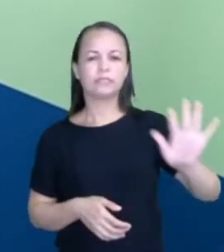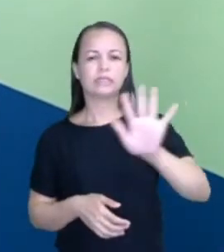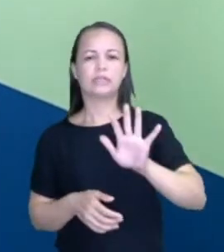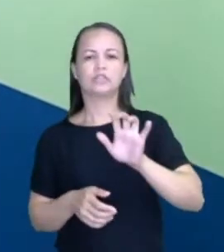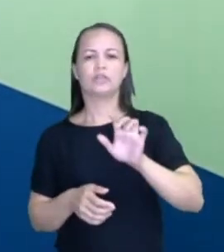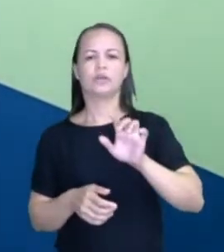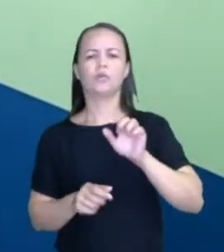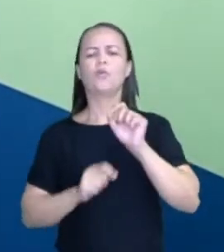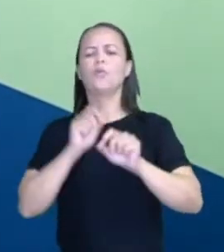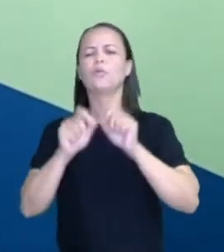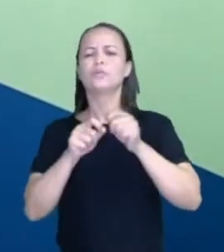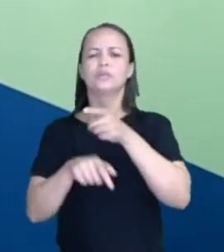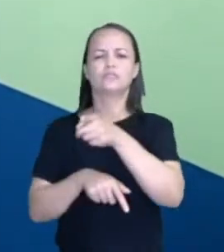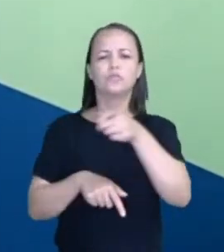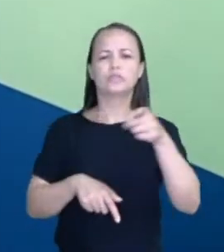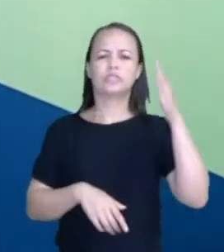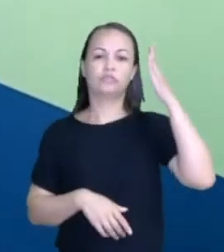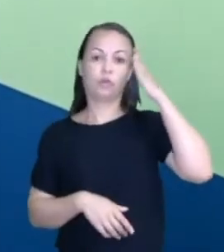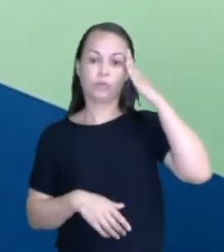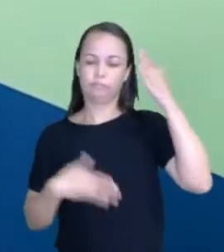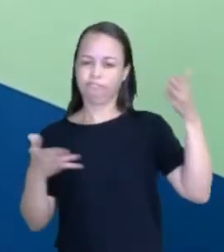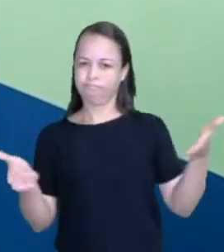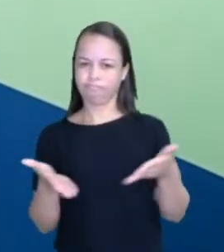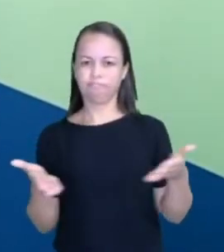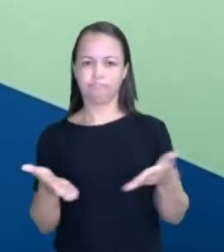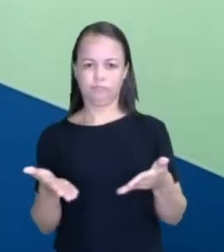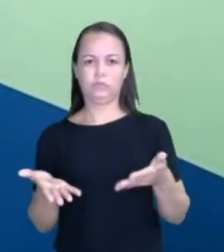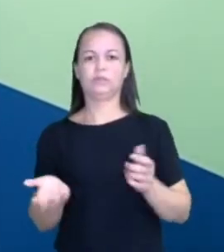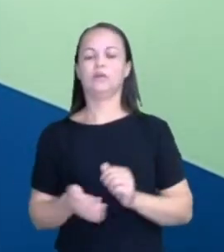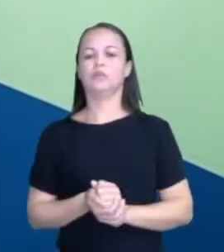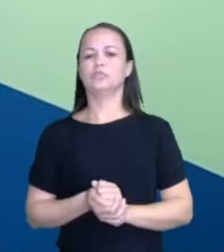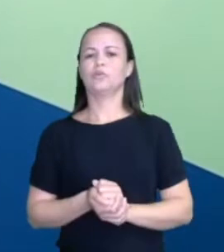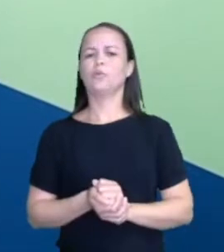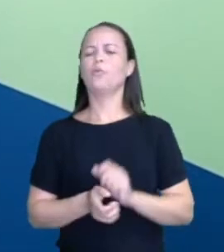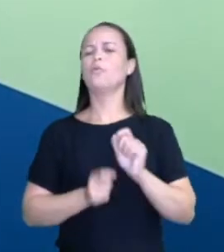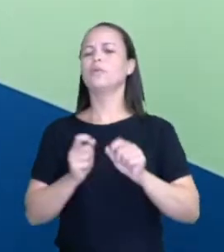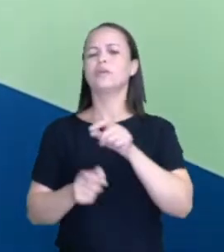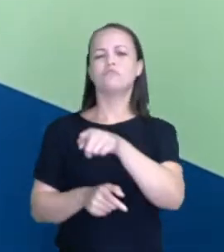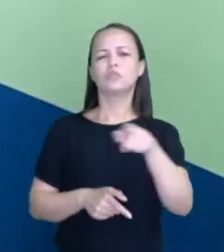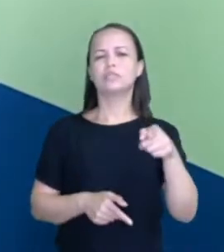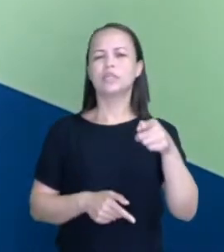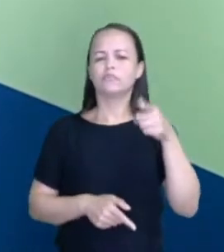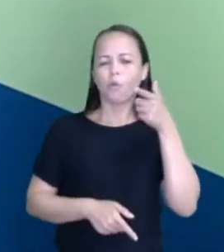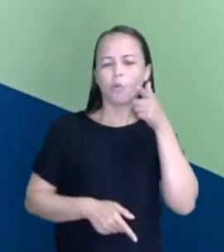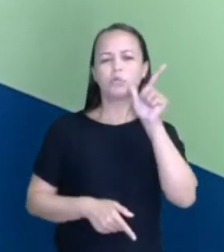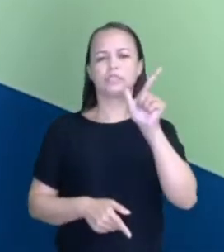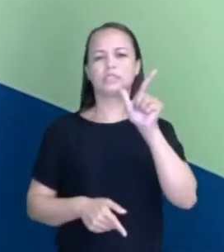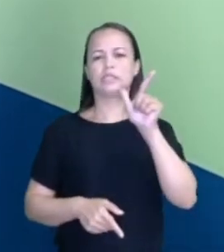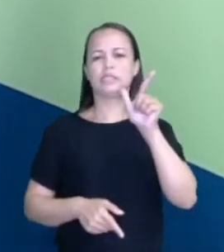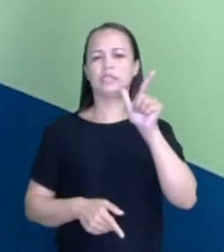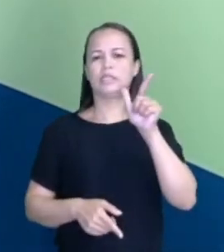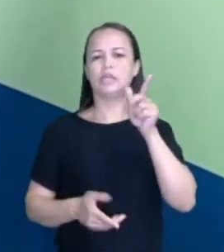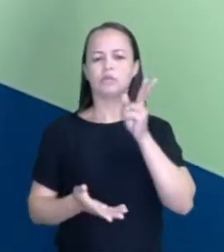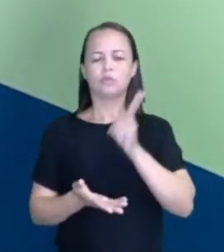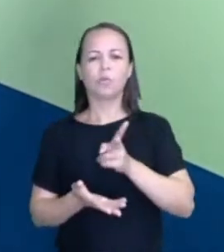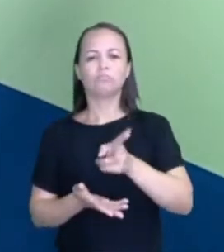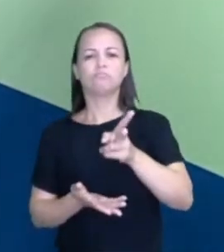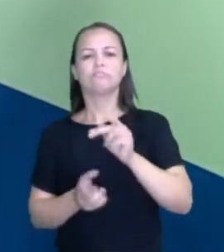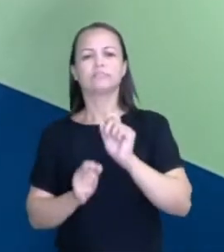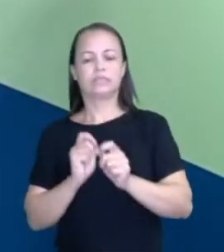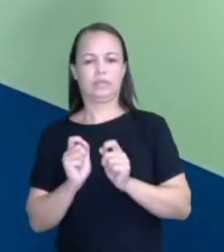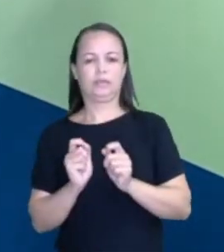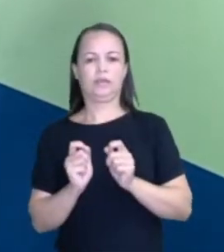que vocês vão entender hoje? O que é que vocês vão conseguir atingir? Resolver